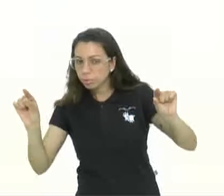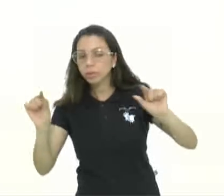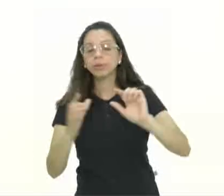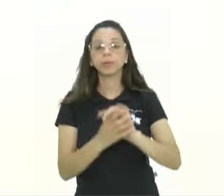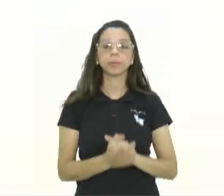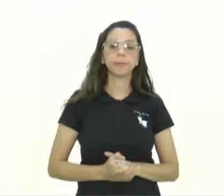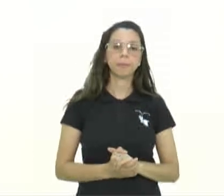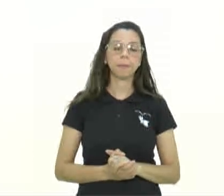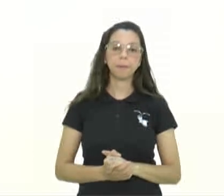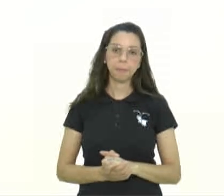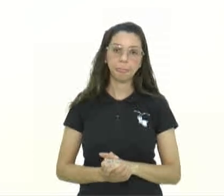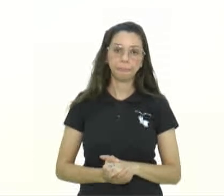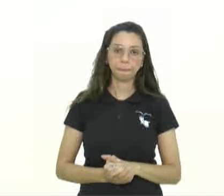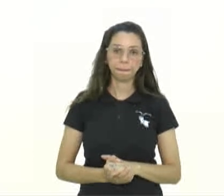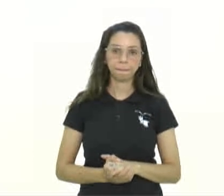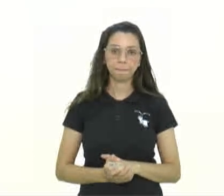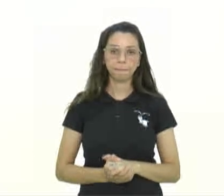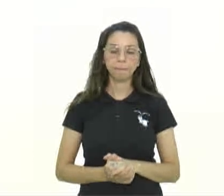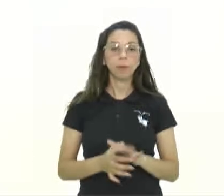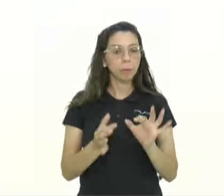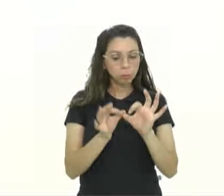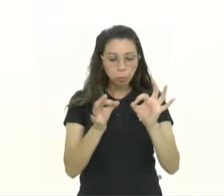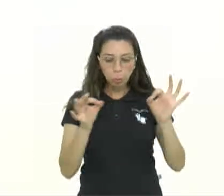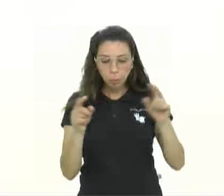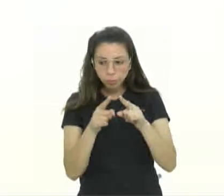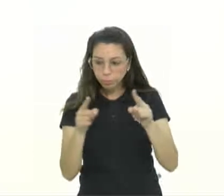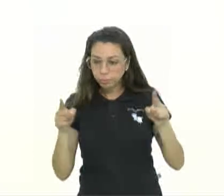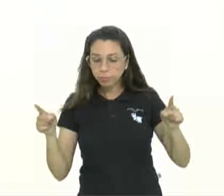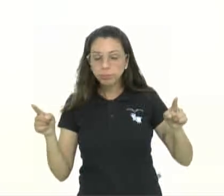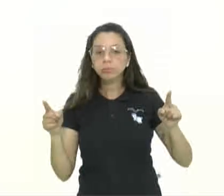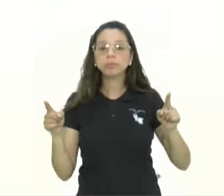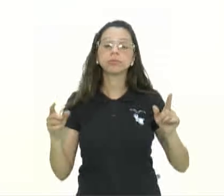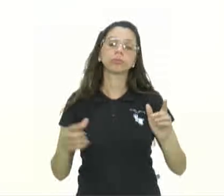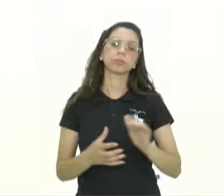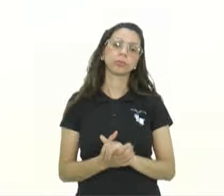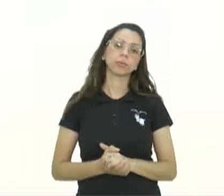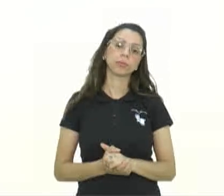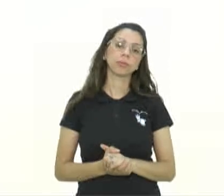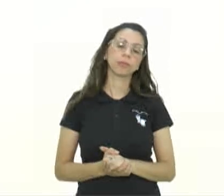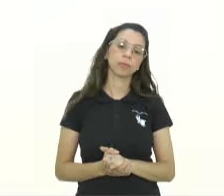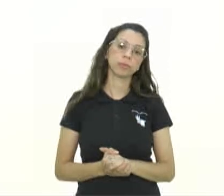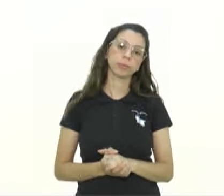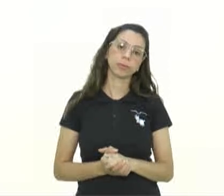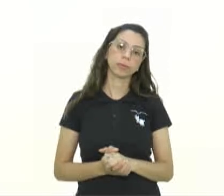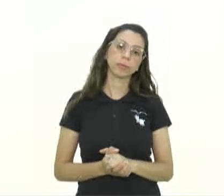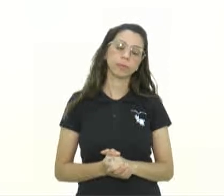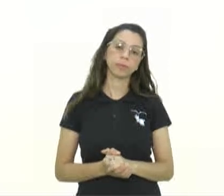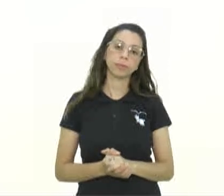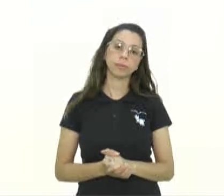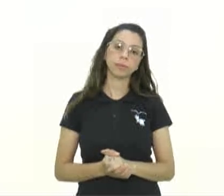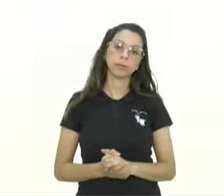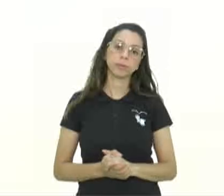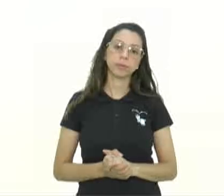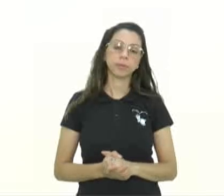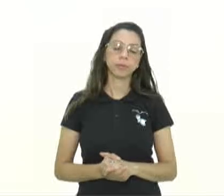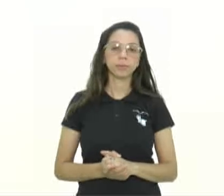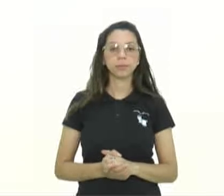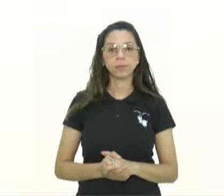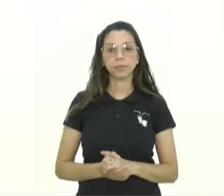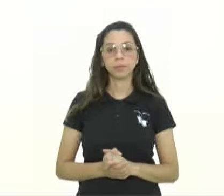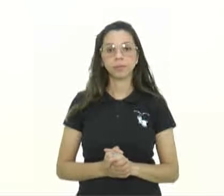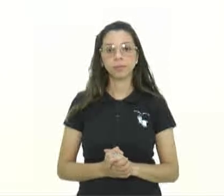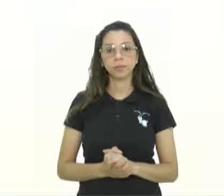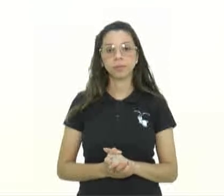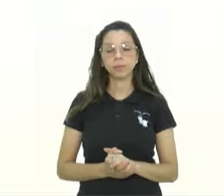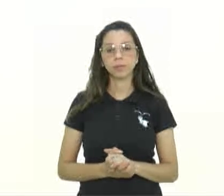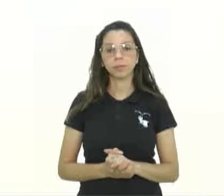was a Baptist minister and a social activist who leads the civil rights movement in the United